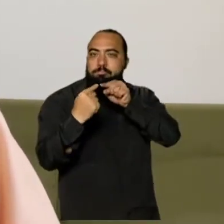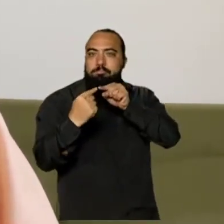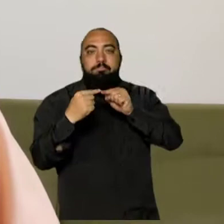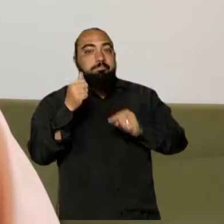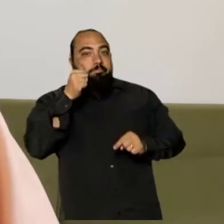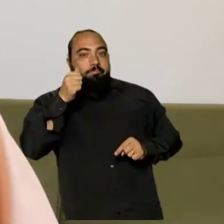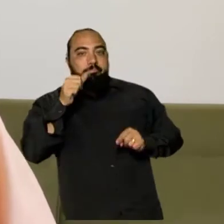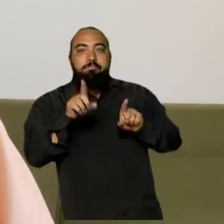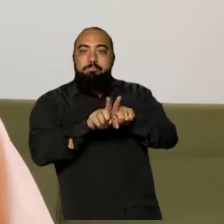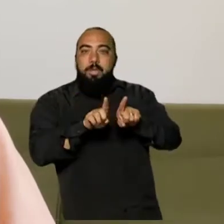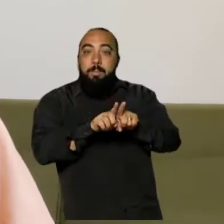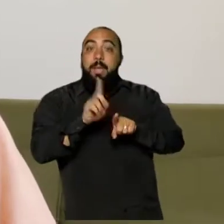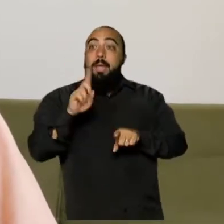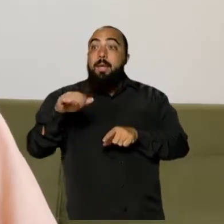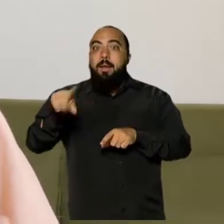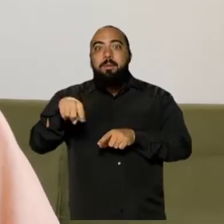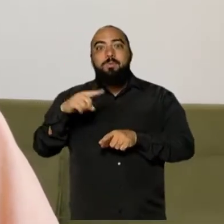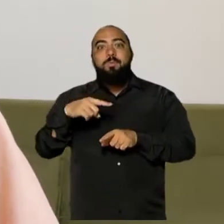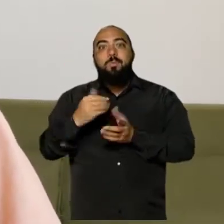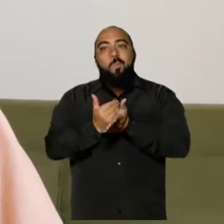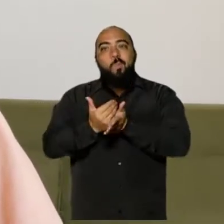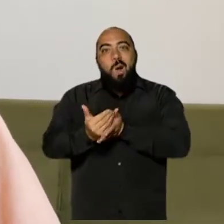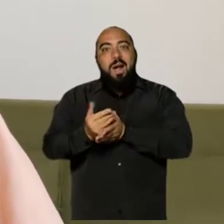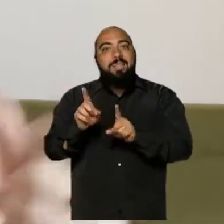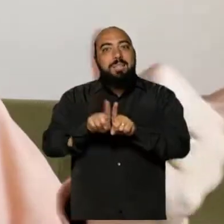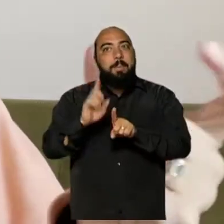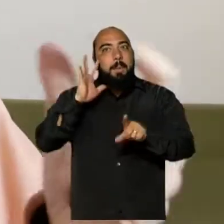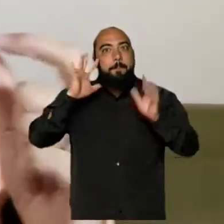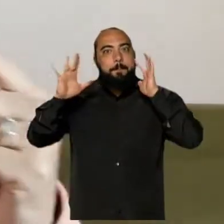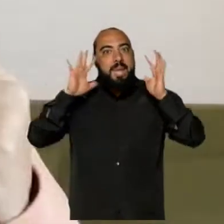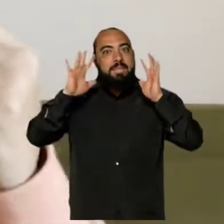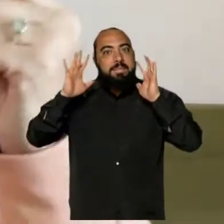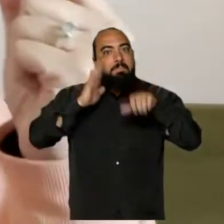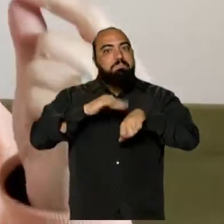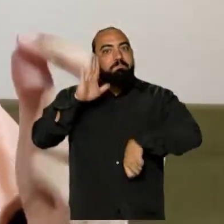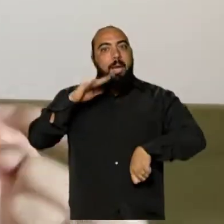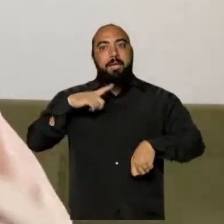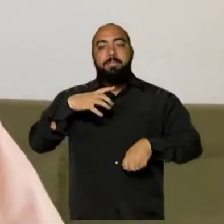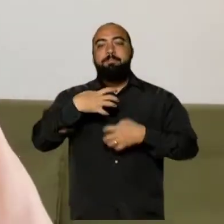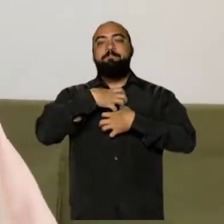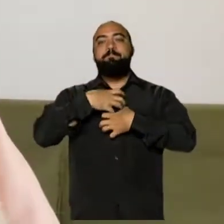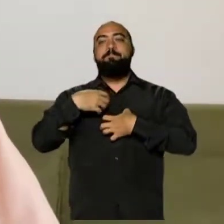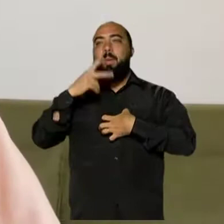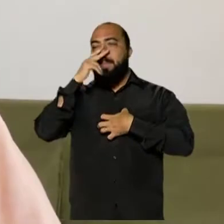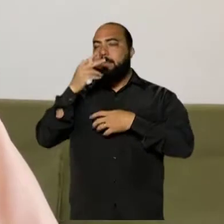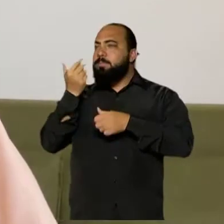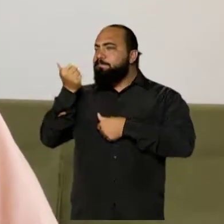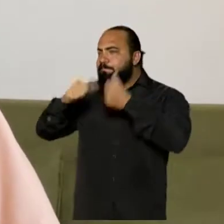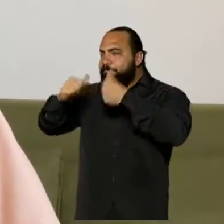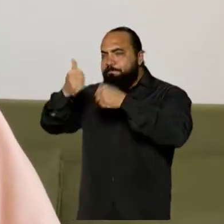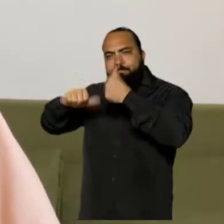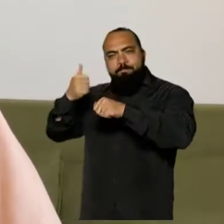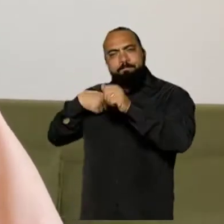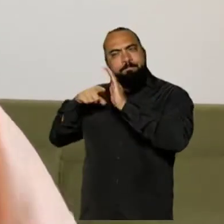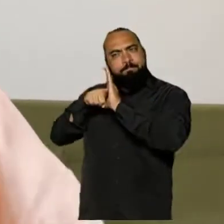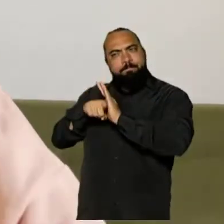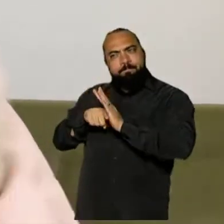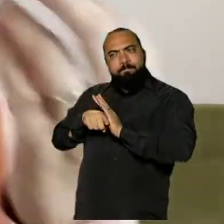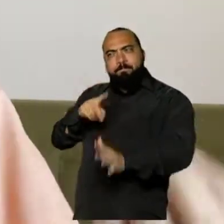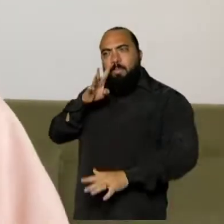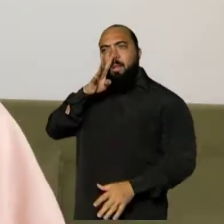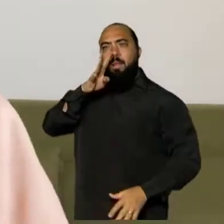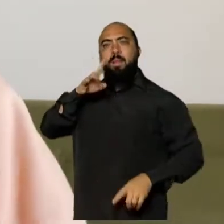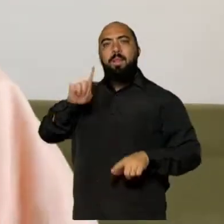e que as meninas começassem também a pensar um pouco mais de forma crítica, né, pra gente construir bons